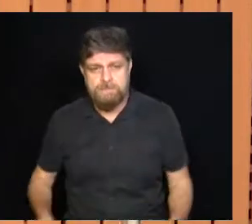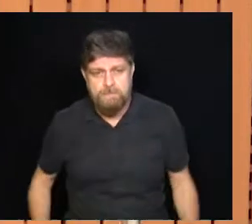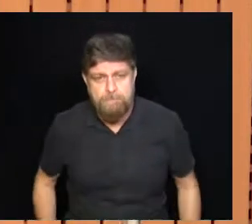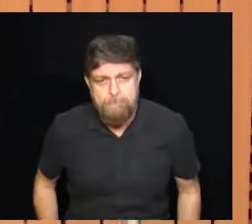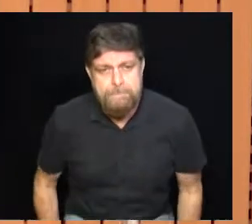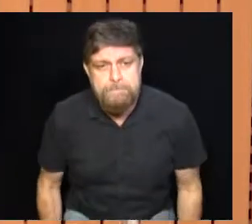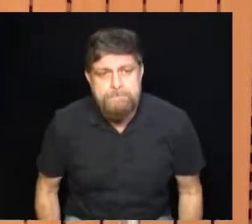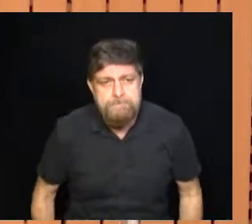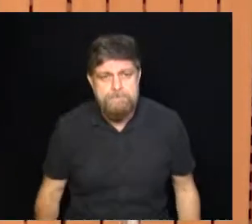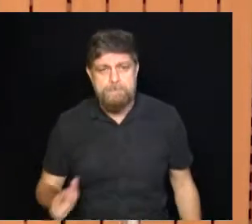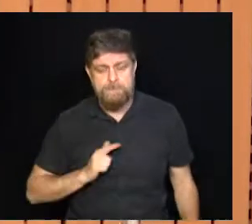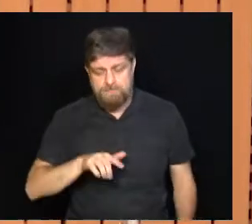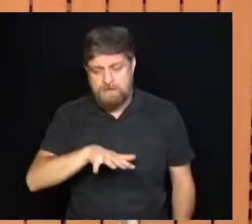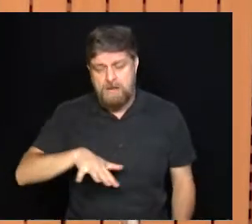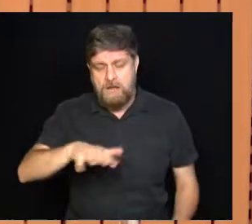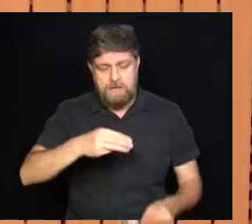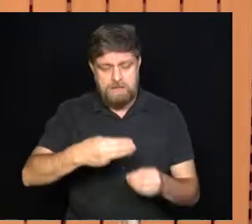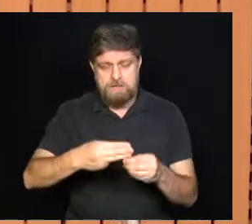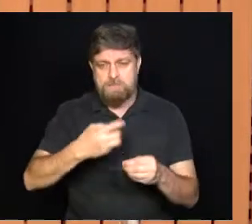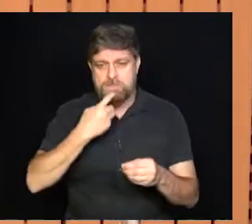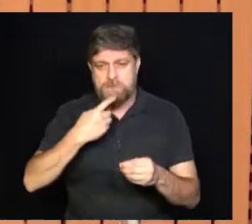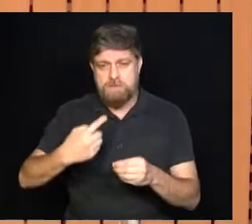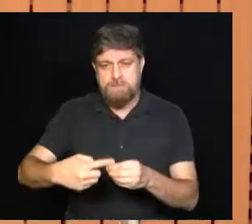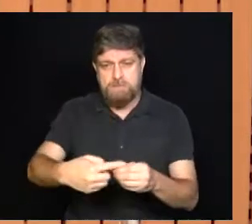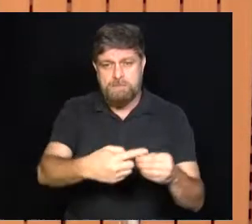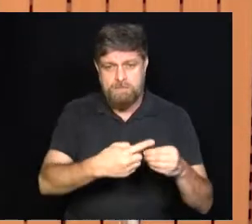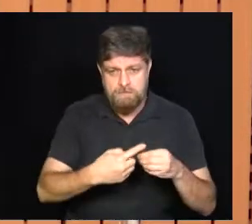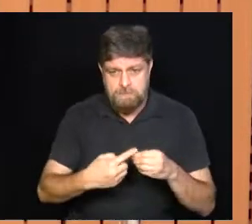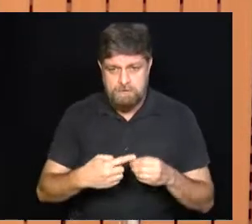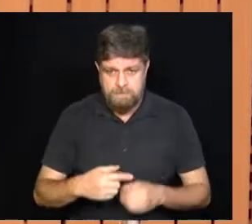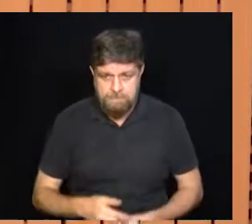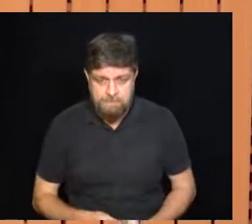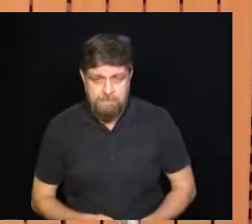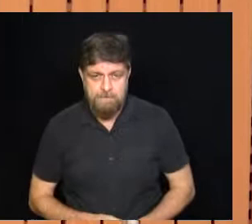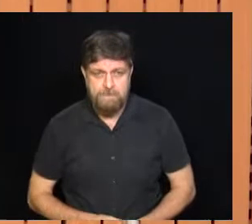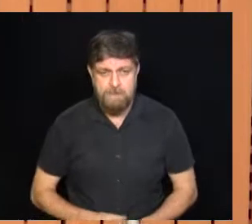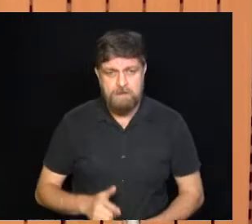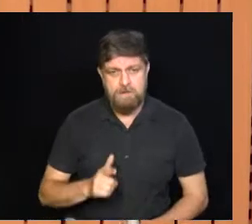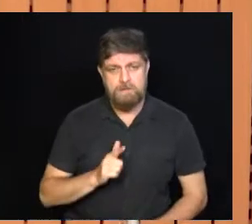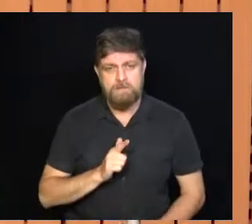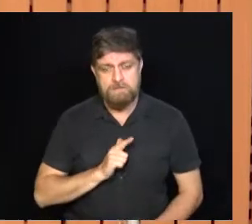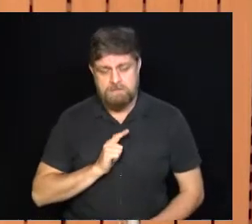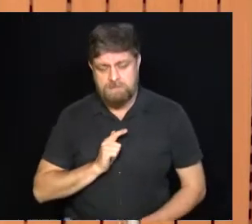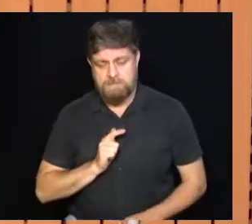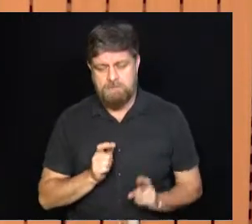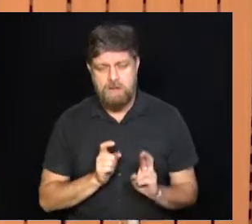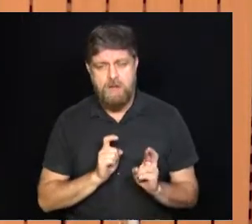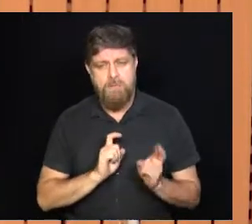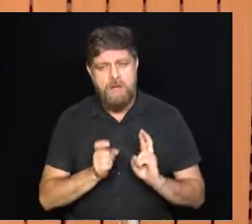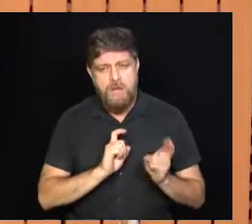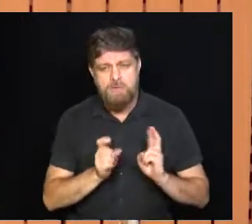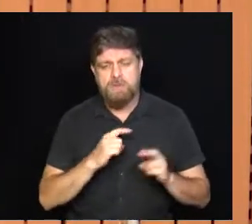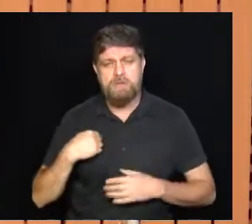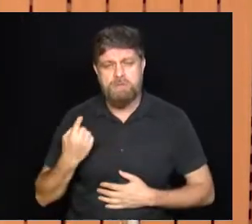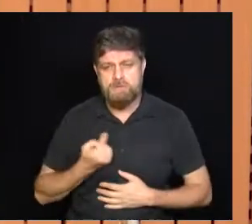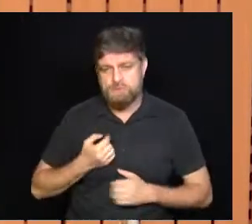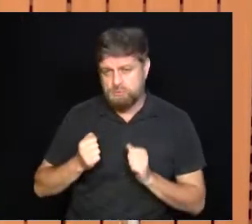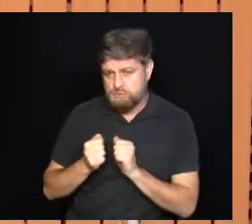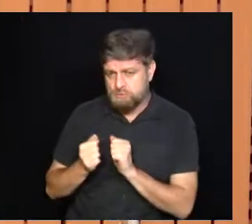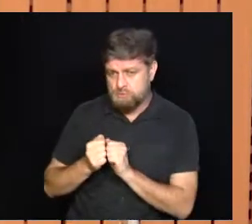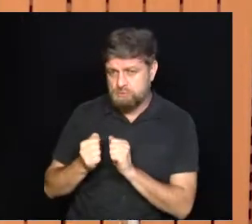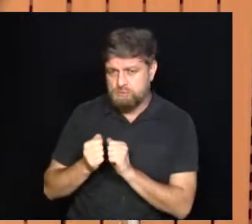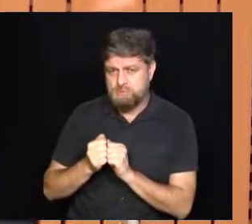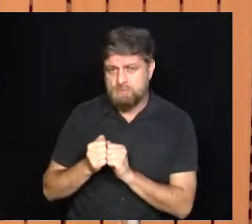na região de Campinas. Numa oportunidade, estávamos reunidos para um evento, juntamente